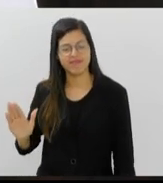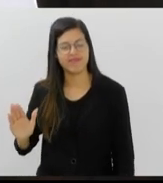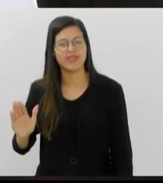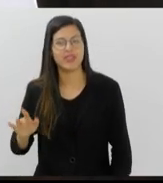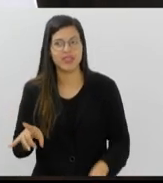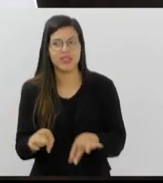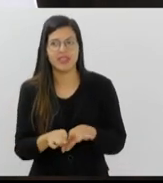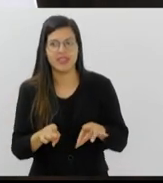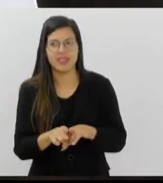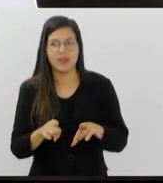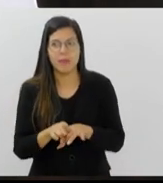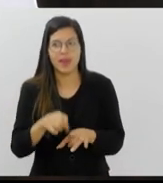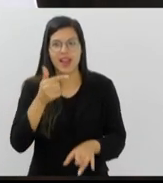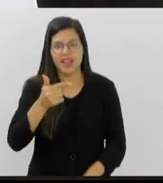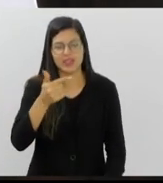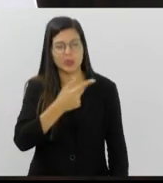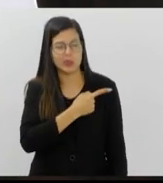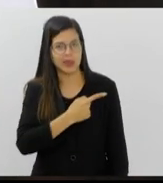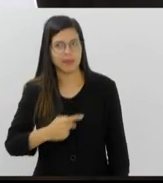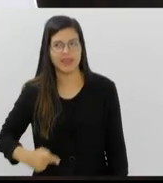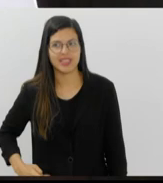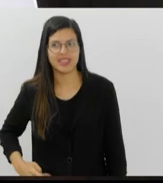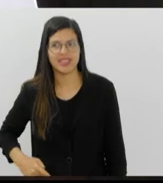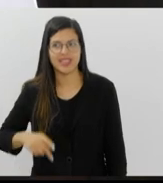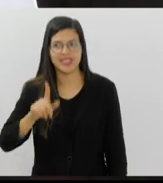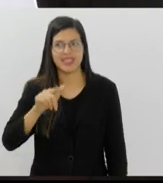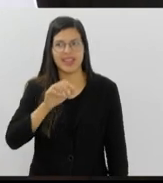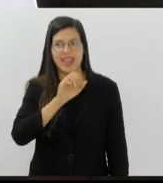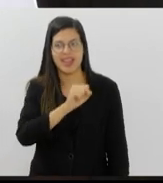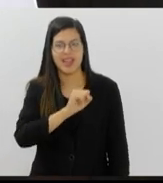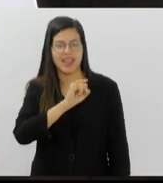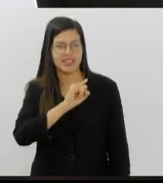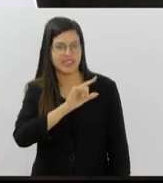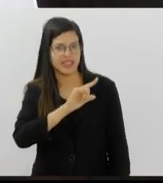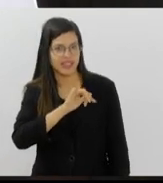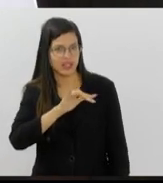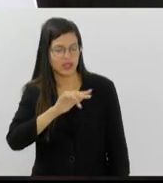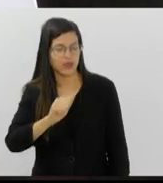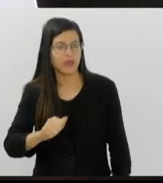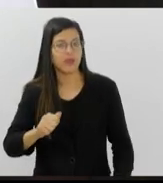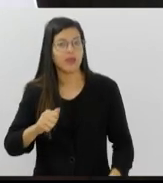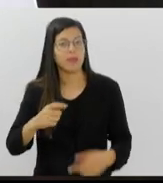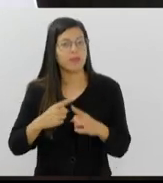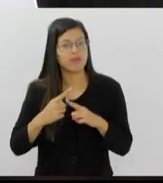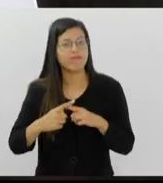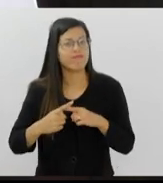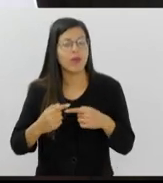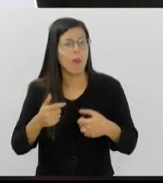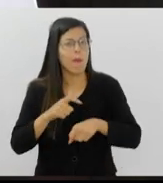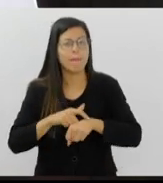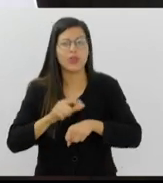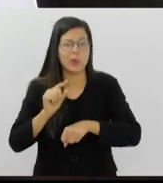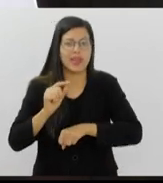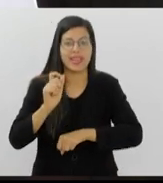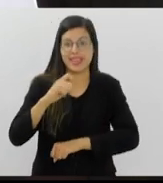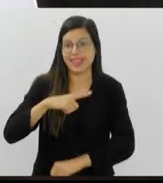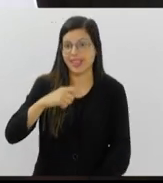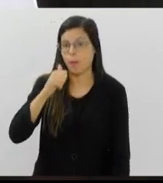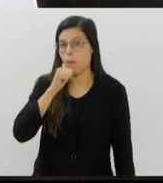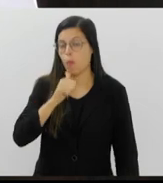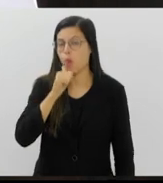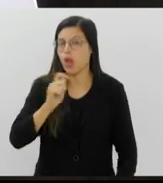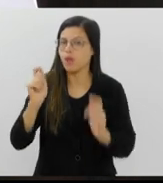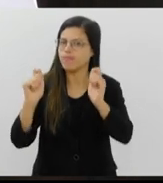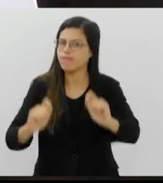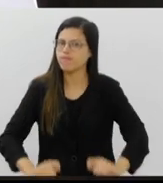a vice-presidente, que é a Silvia Drummond, porque já passou da hora da gente ter mulheres competentes à frente